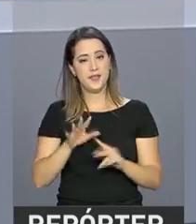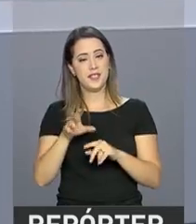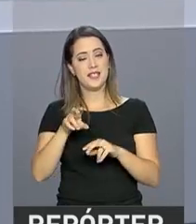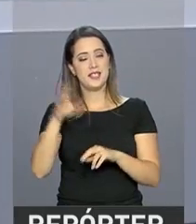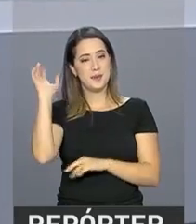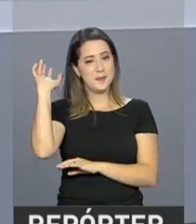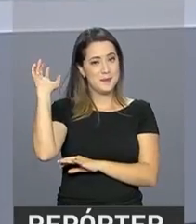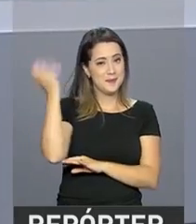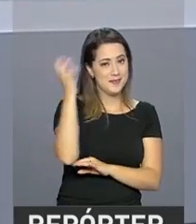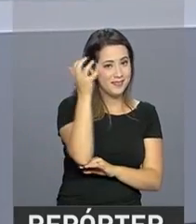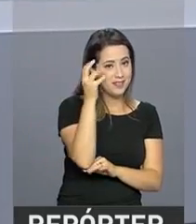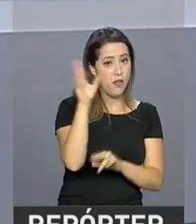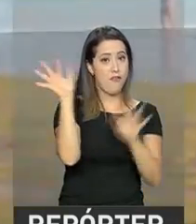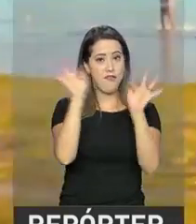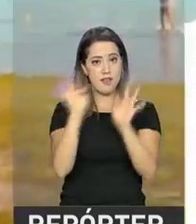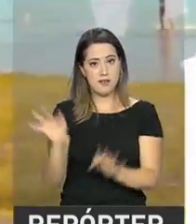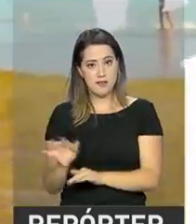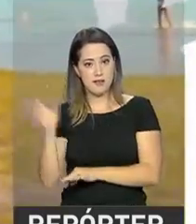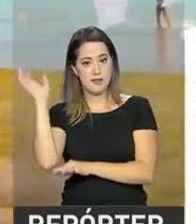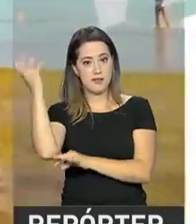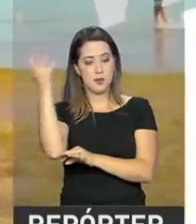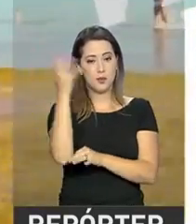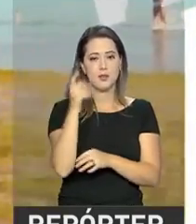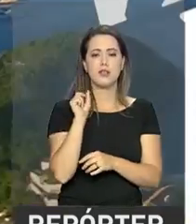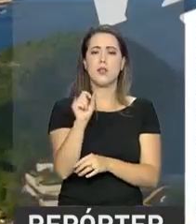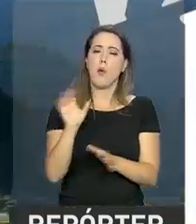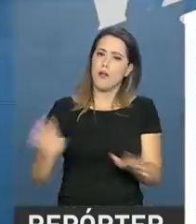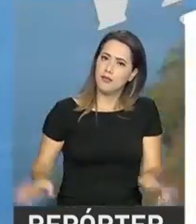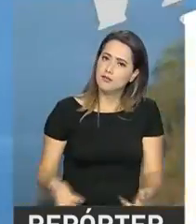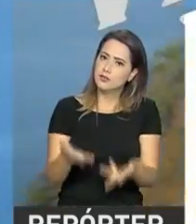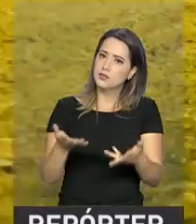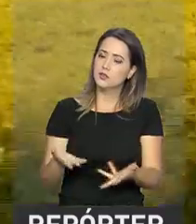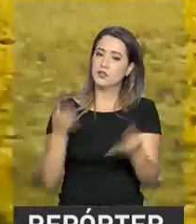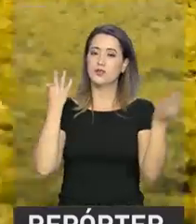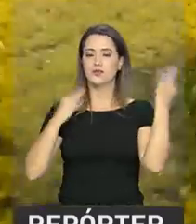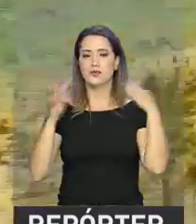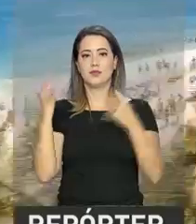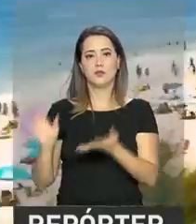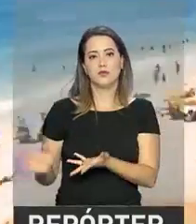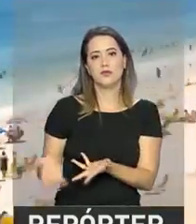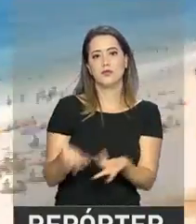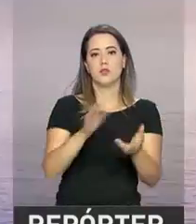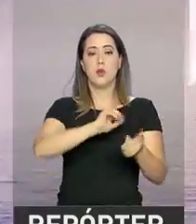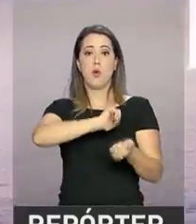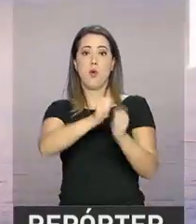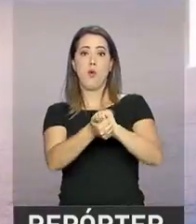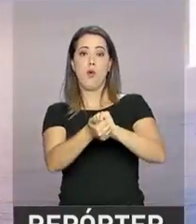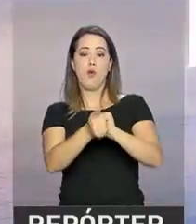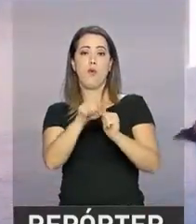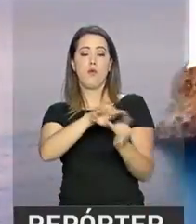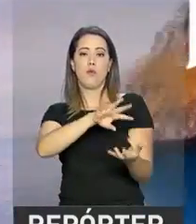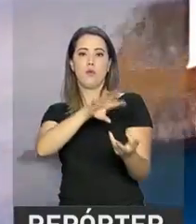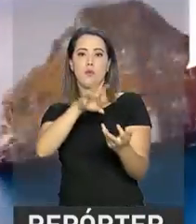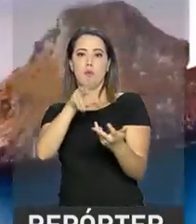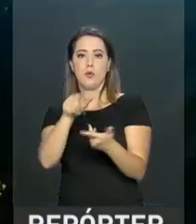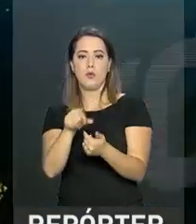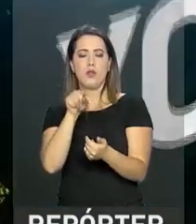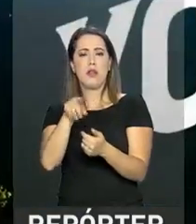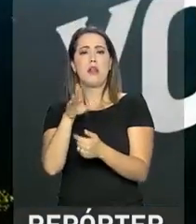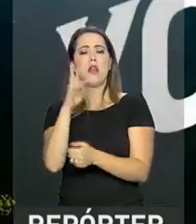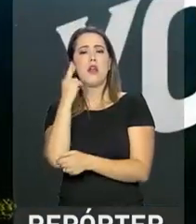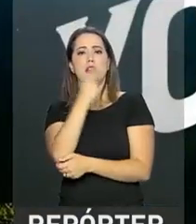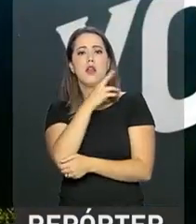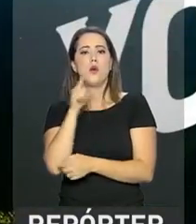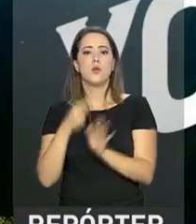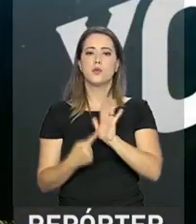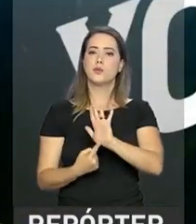natureza a publicidade quer incentivar os turistas internacionais que participam da copa viajarem ao brasil que quer mostrar também o